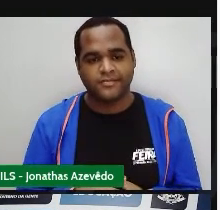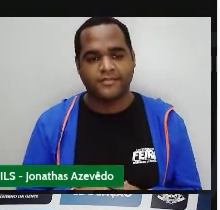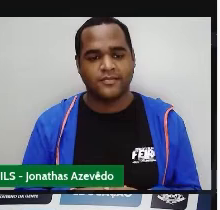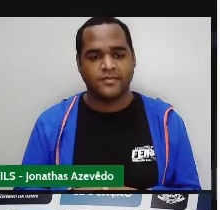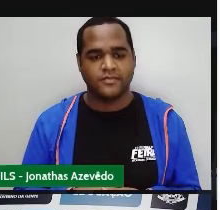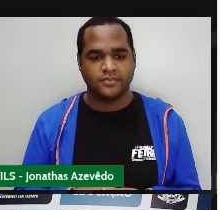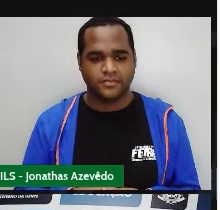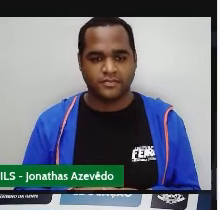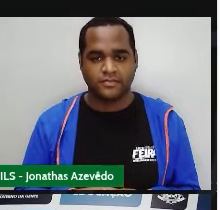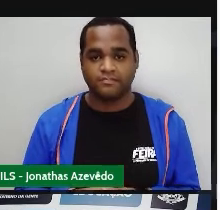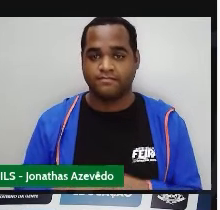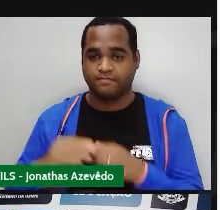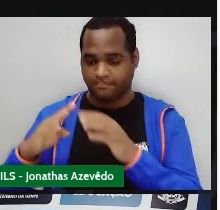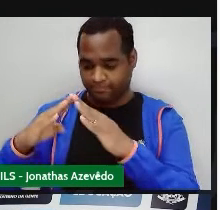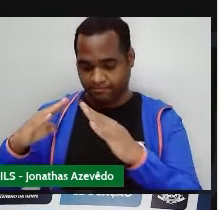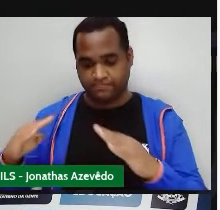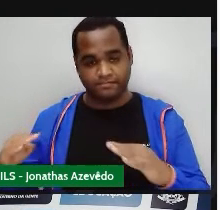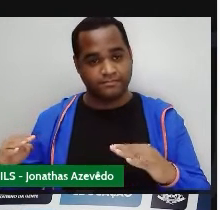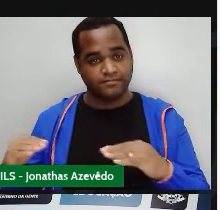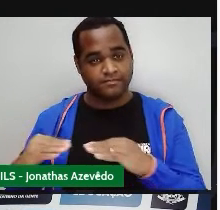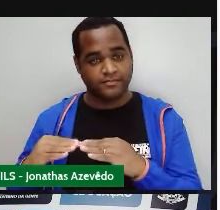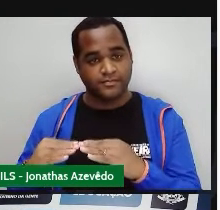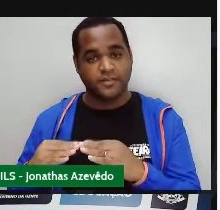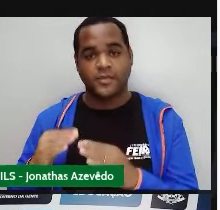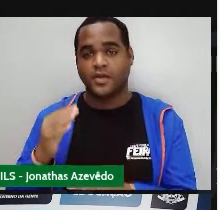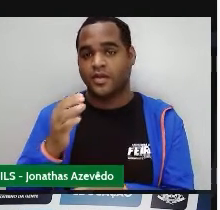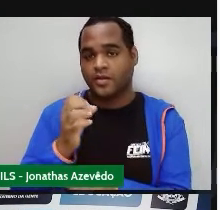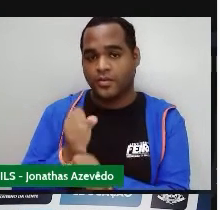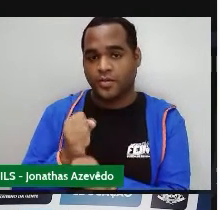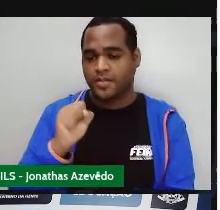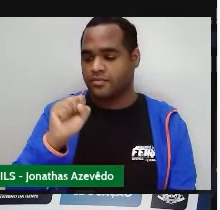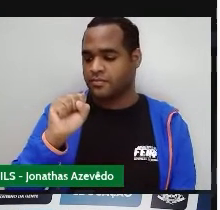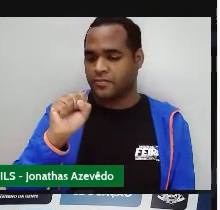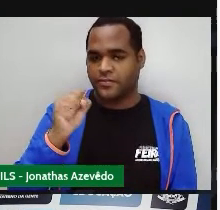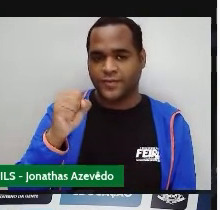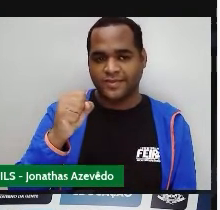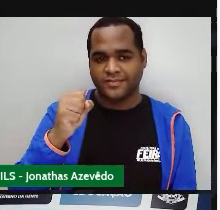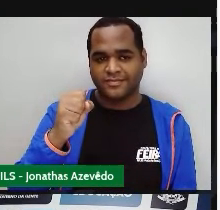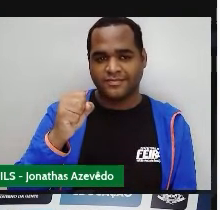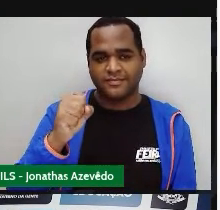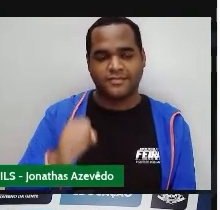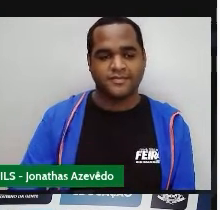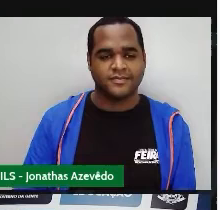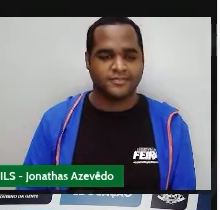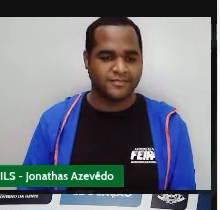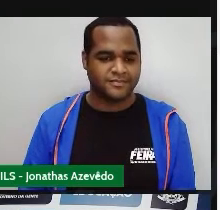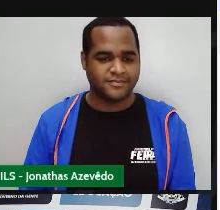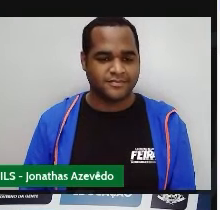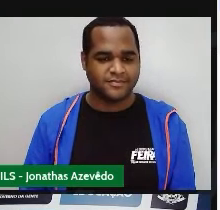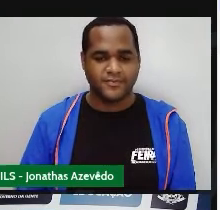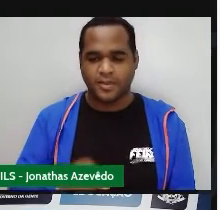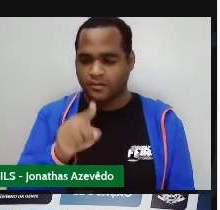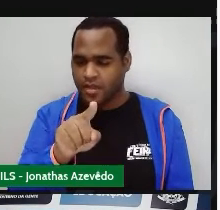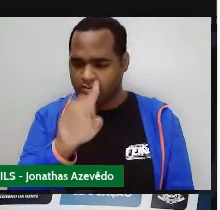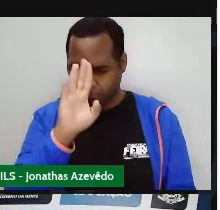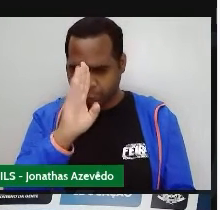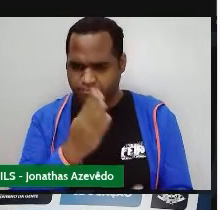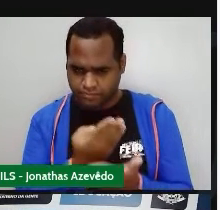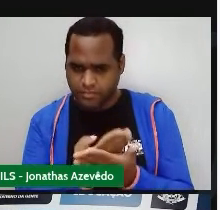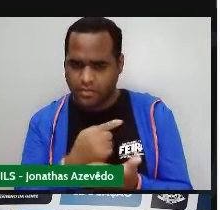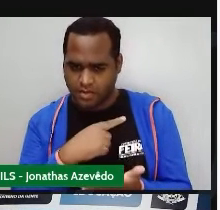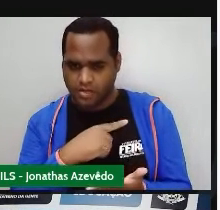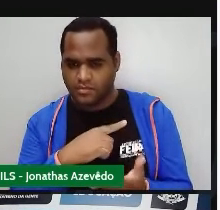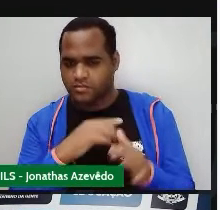e para fazer uma pirâmide precisa de 8 Canudos tão Você concorda comigo